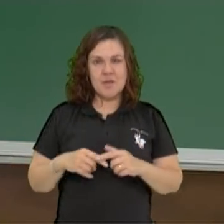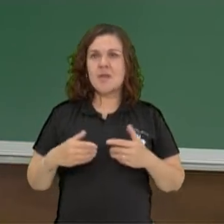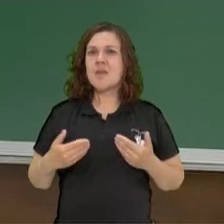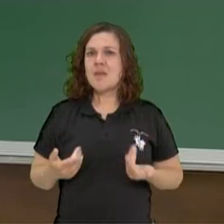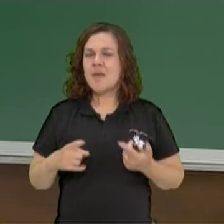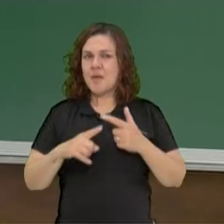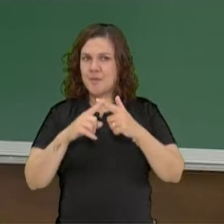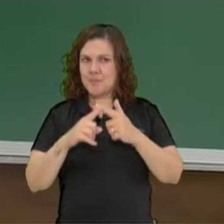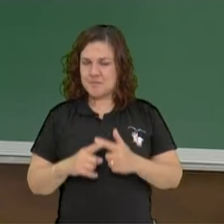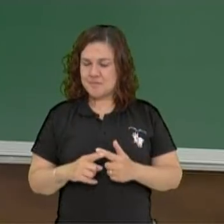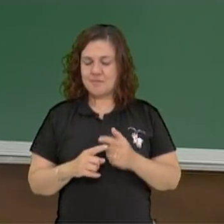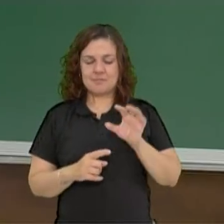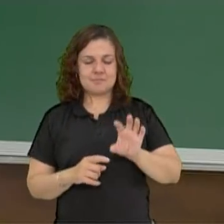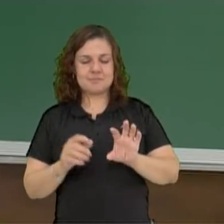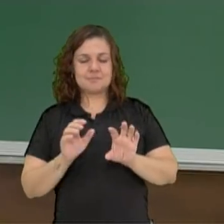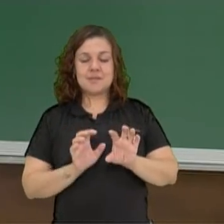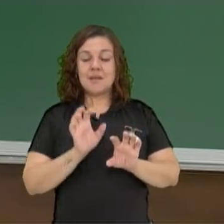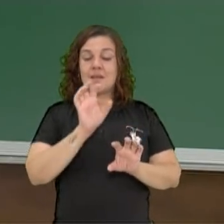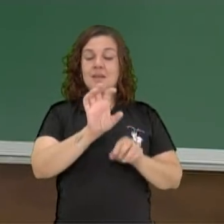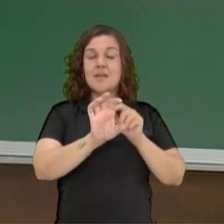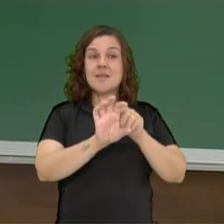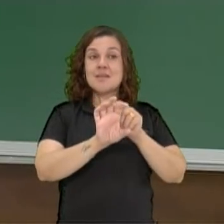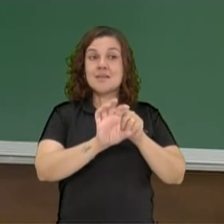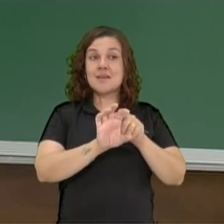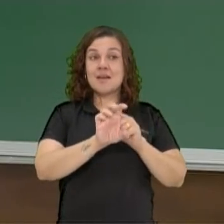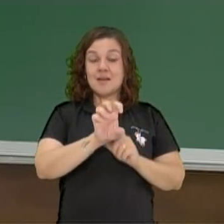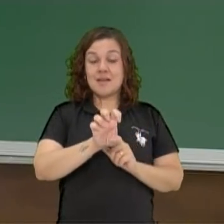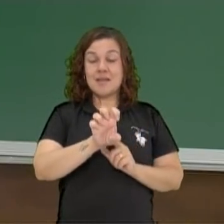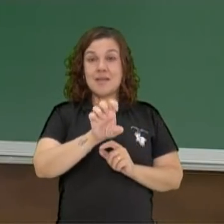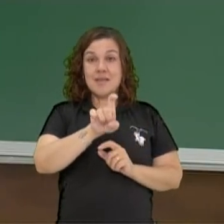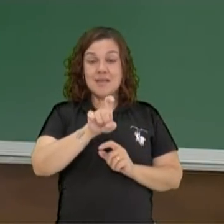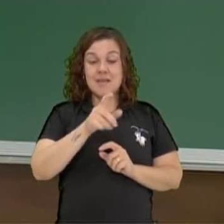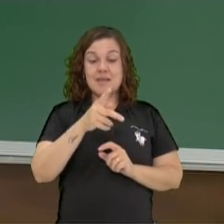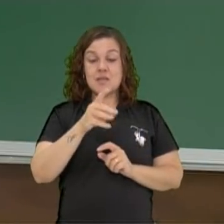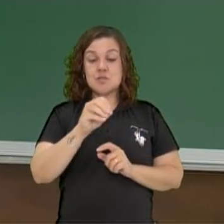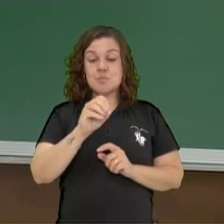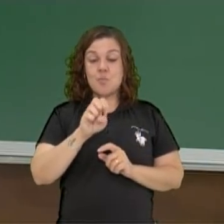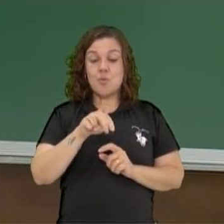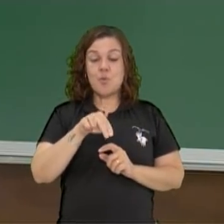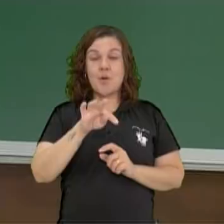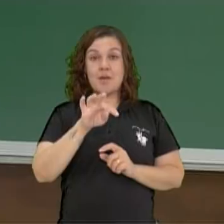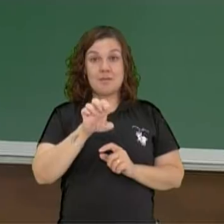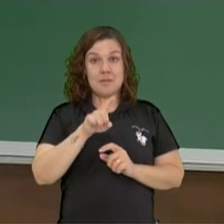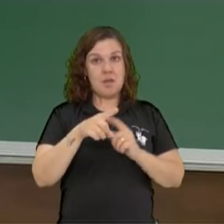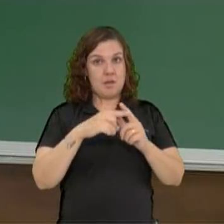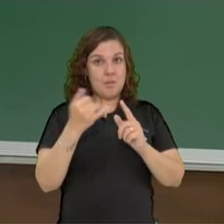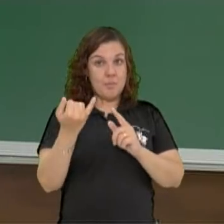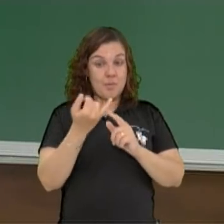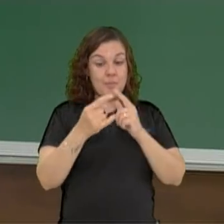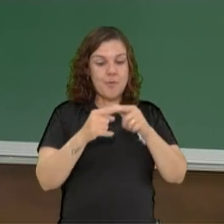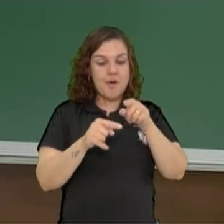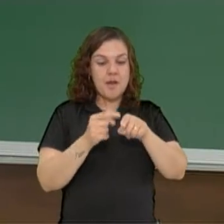vai ser multiplicado? É a base, tá? Depois, a gente tem ali o expoente. É importante ter o expoente, porque ele vai